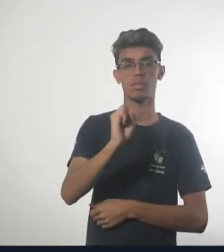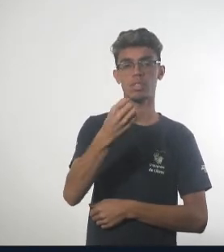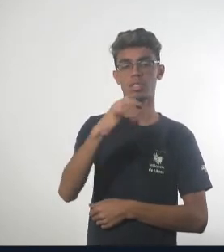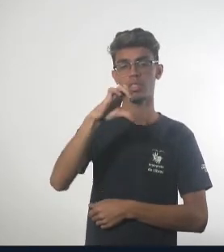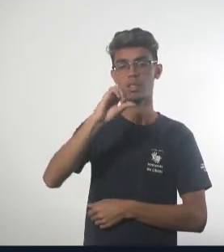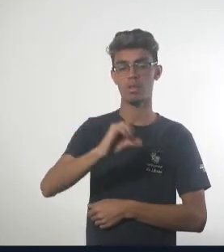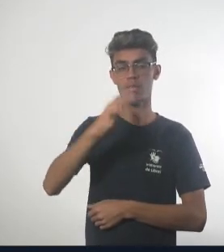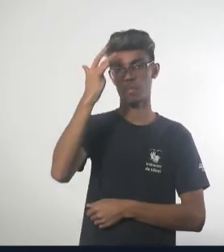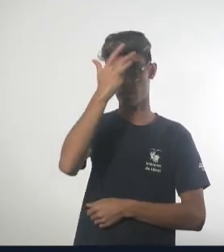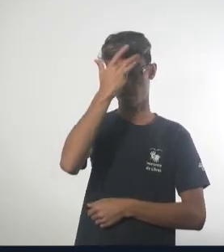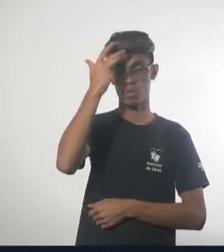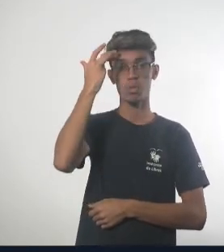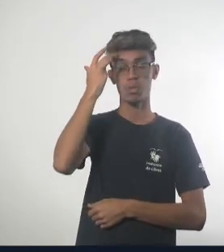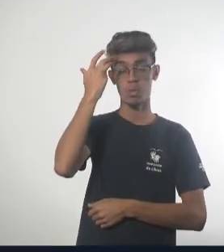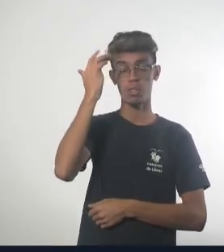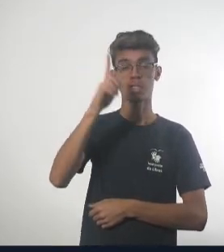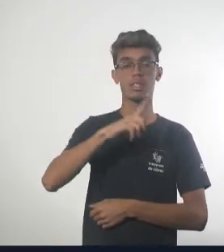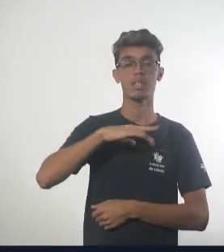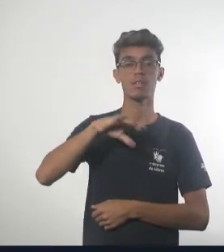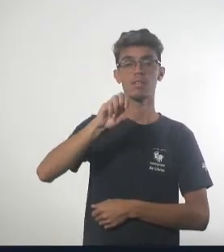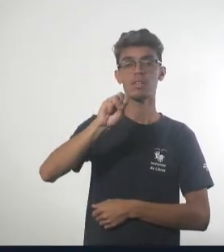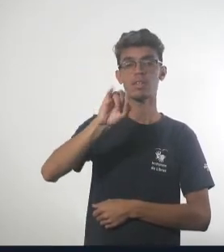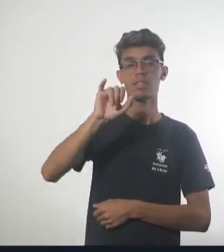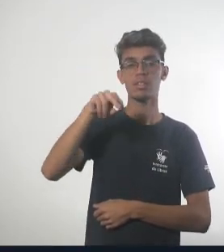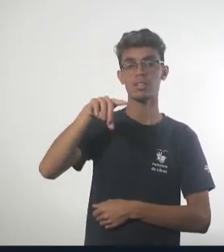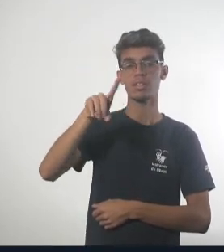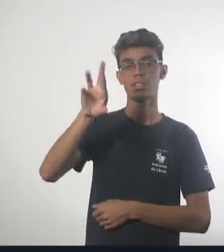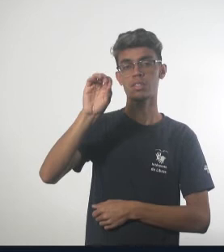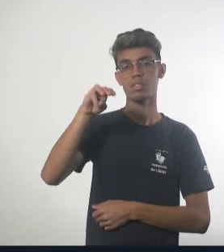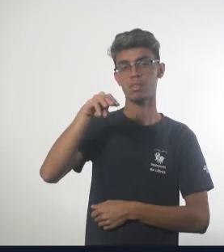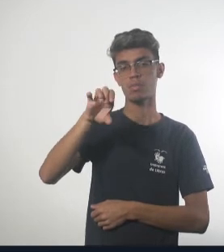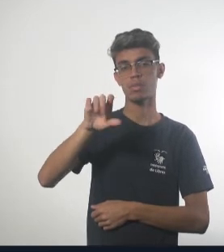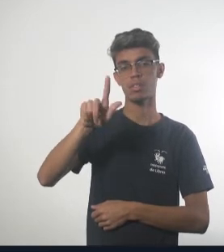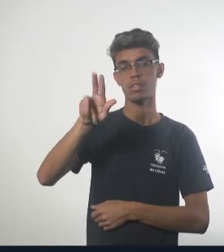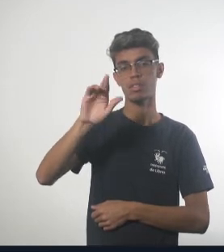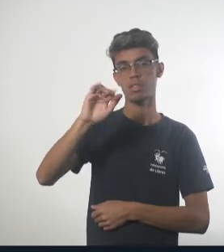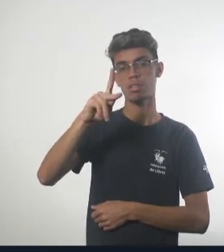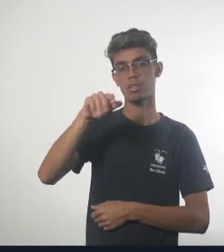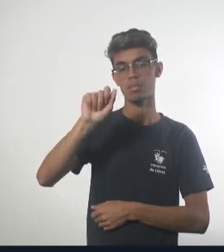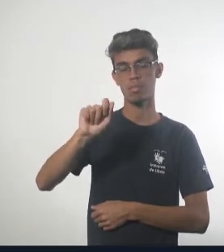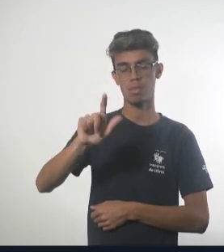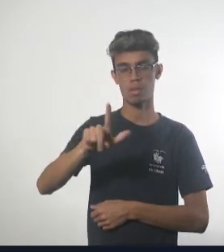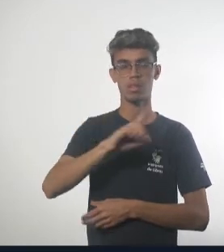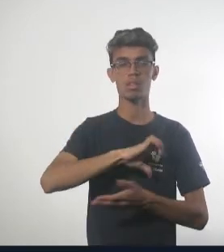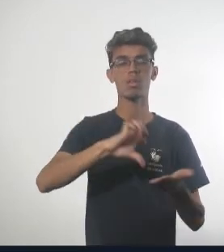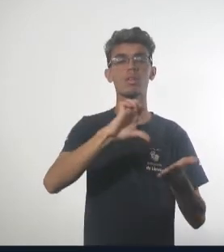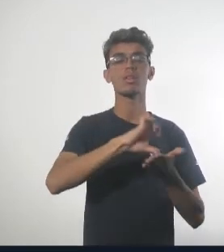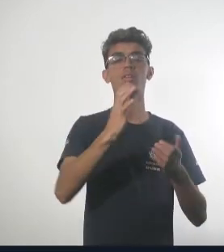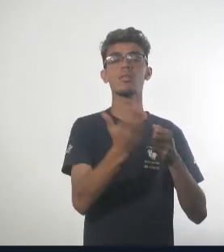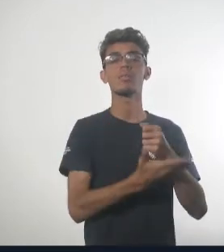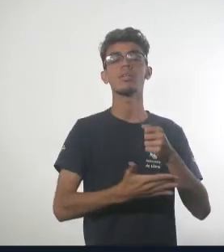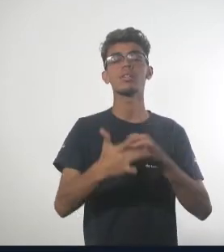16.589 pacientes, casos de síndrome gripal triados nas nossas unidades básicas de saúde, e desses,